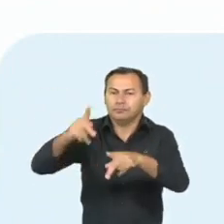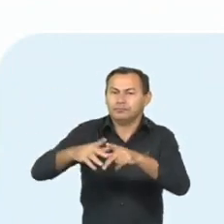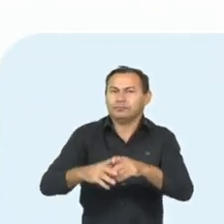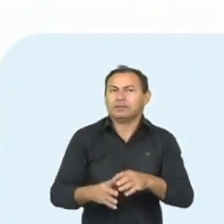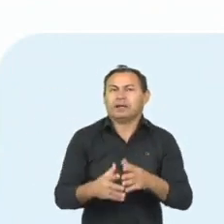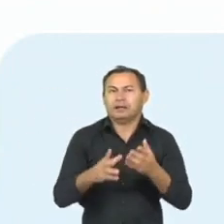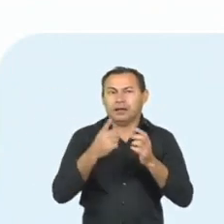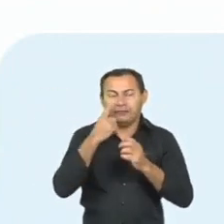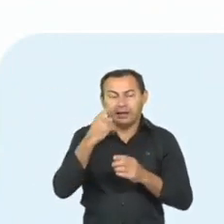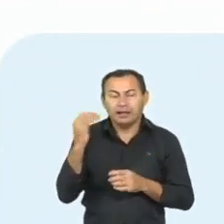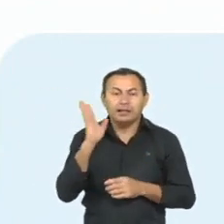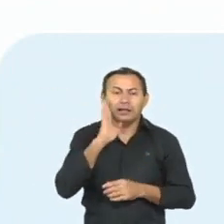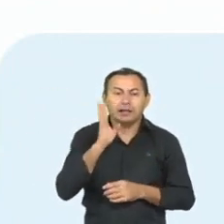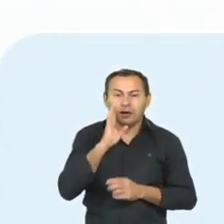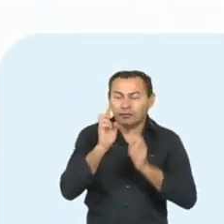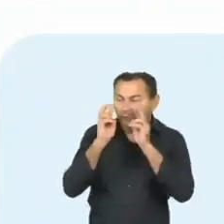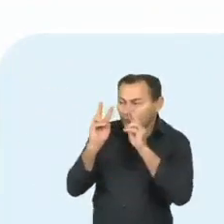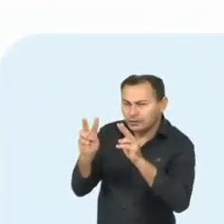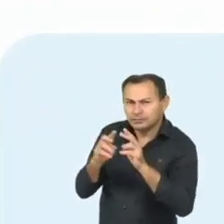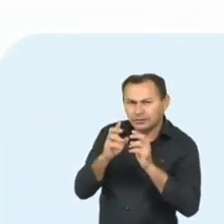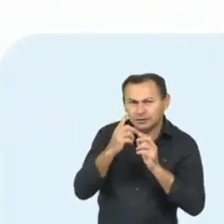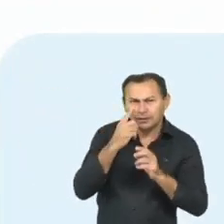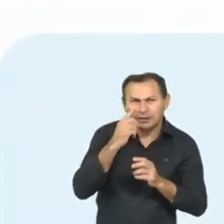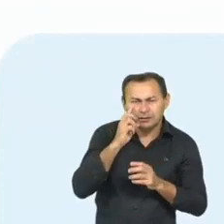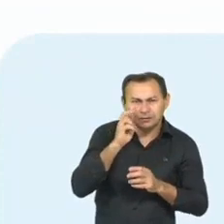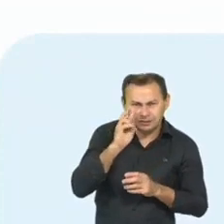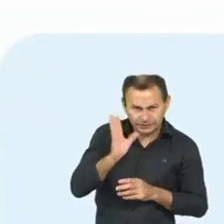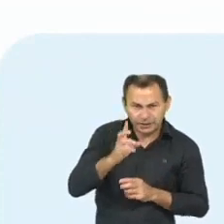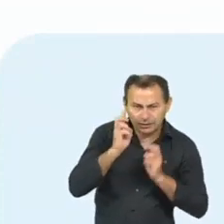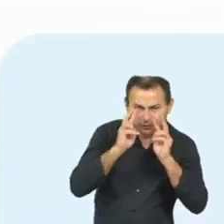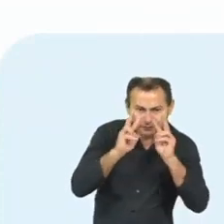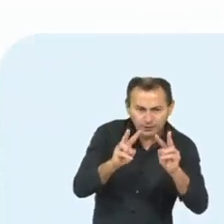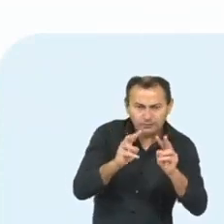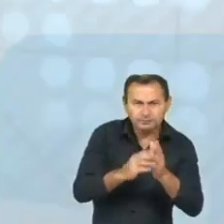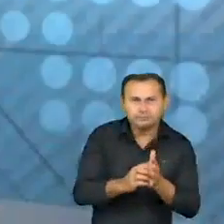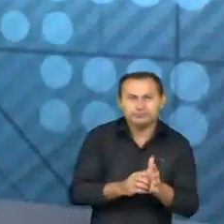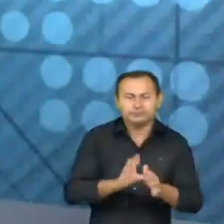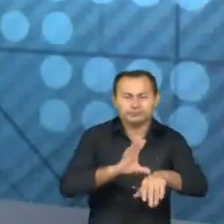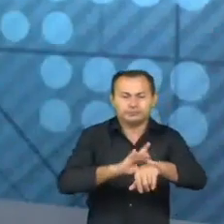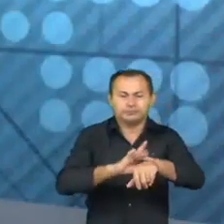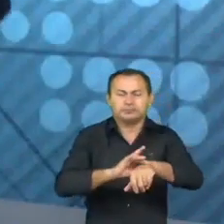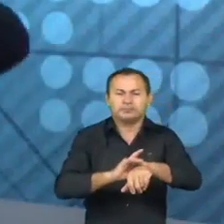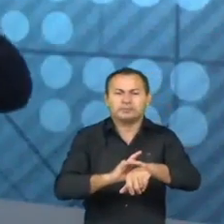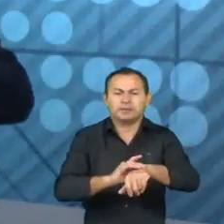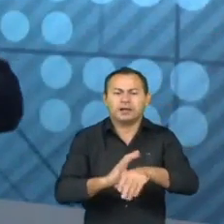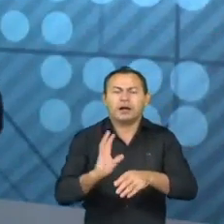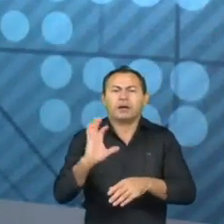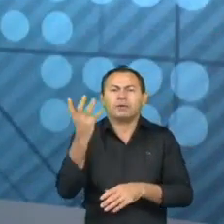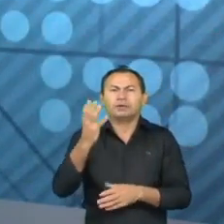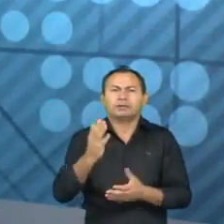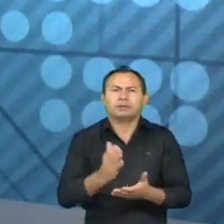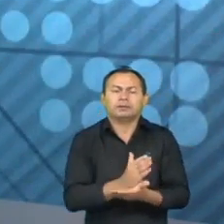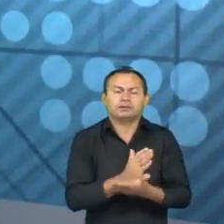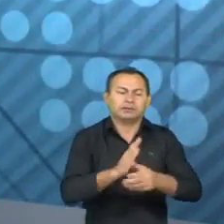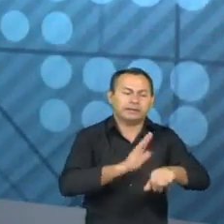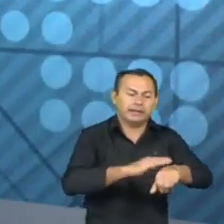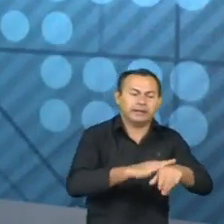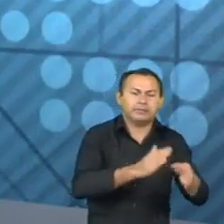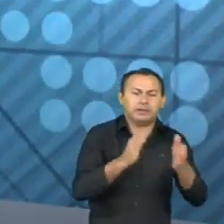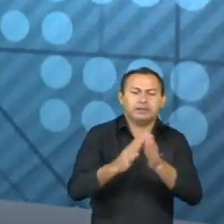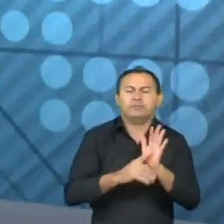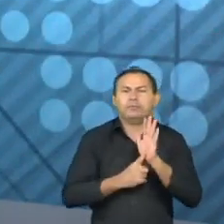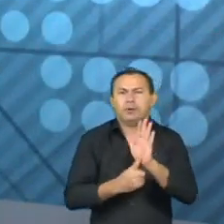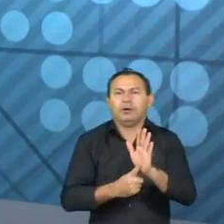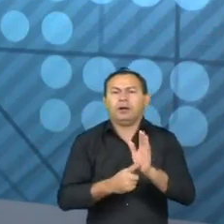legal, né? Se você já verificou, por exemplo, doenças que ocorrem em determinada época, e aí mostra